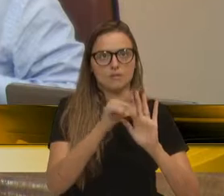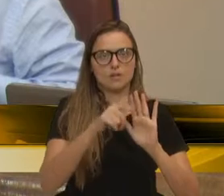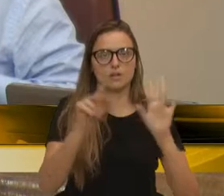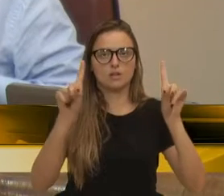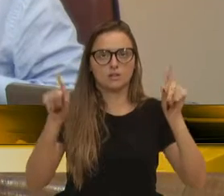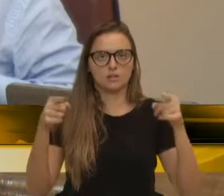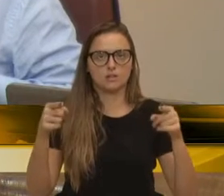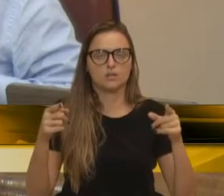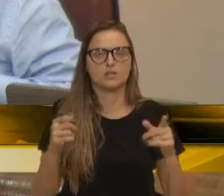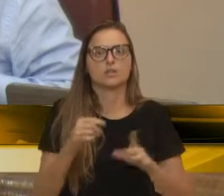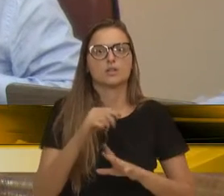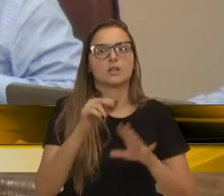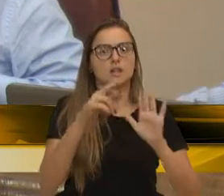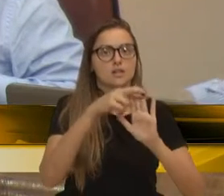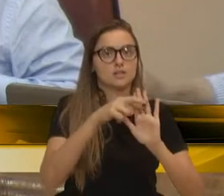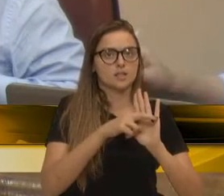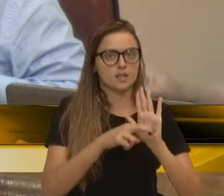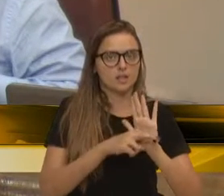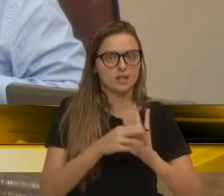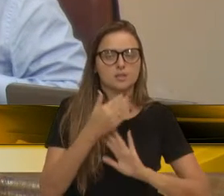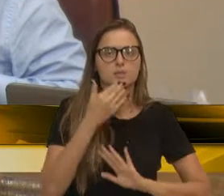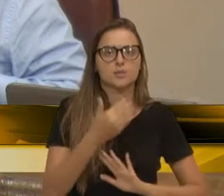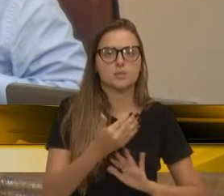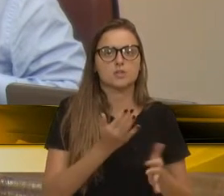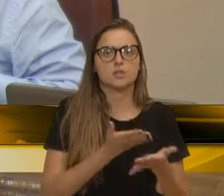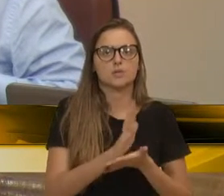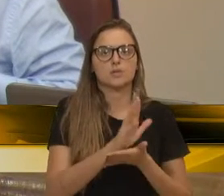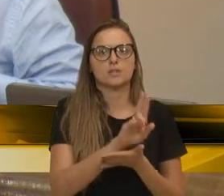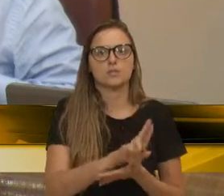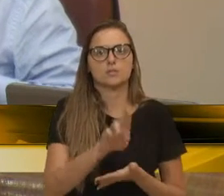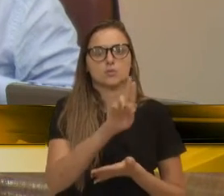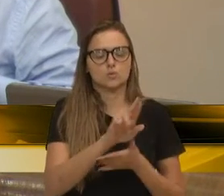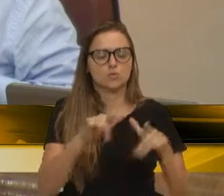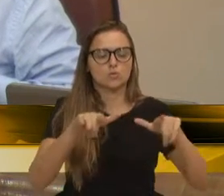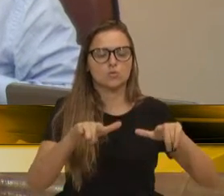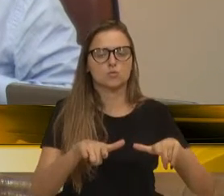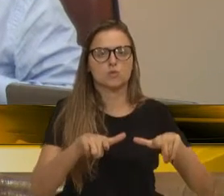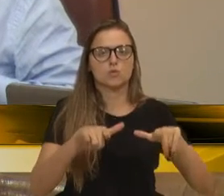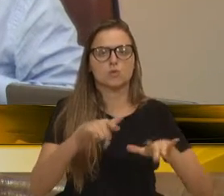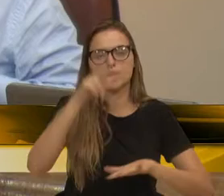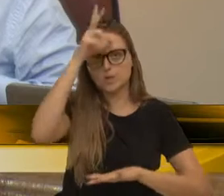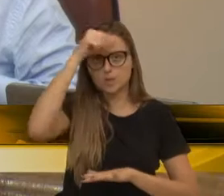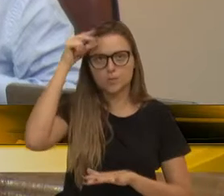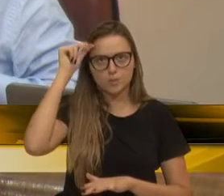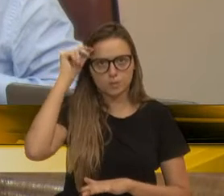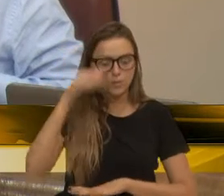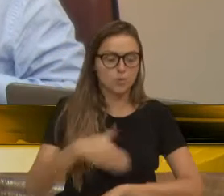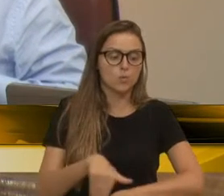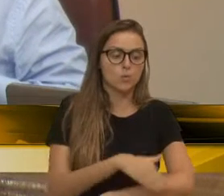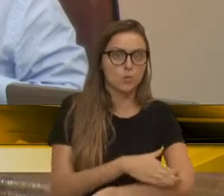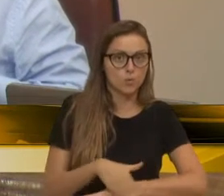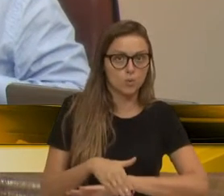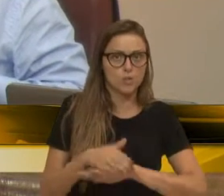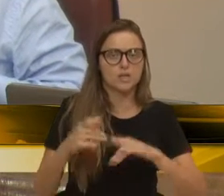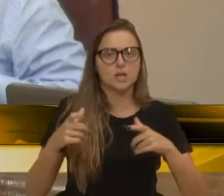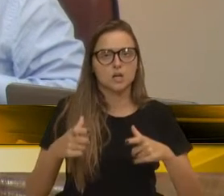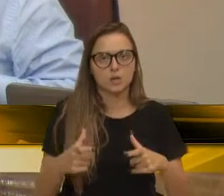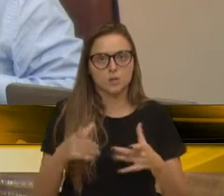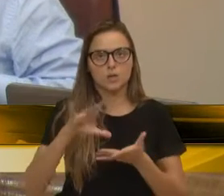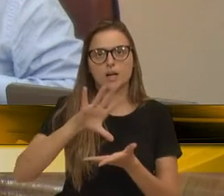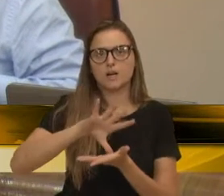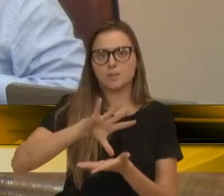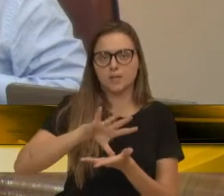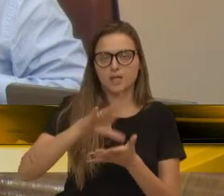as normas para requerer a autorização de uso de área pública correspondente a vias e logradouros públicos